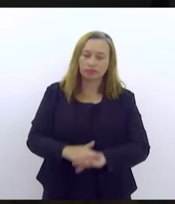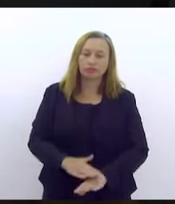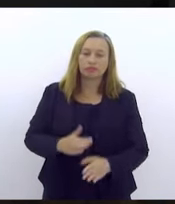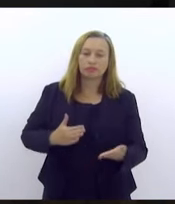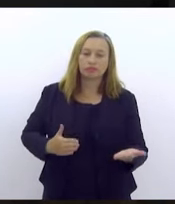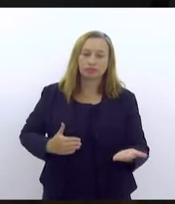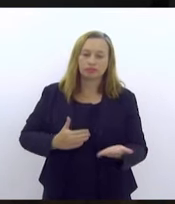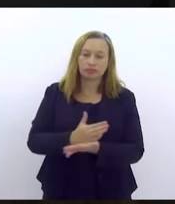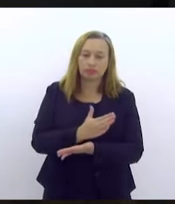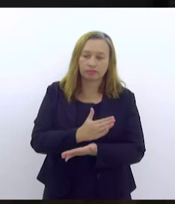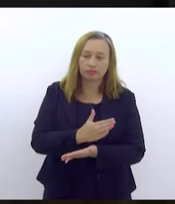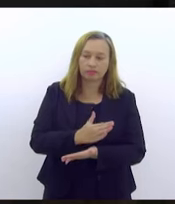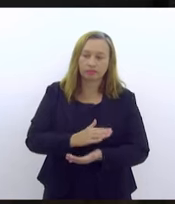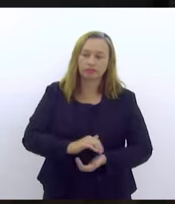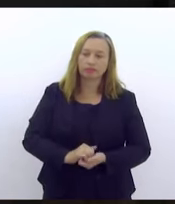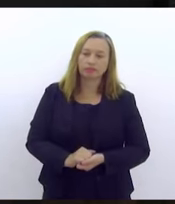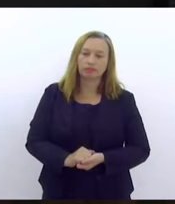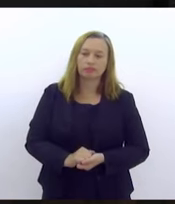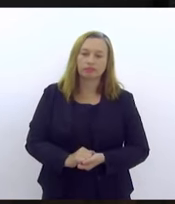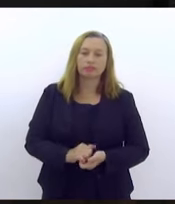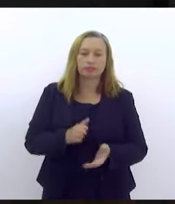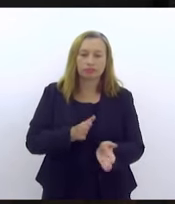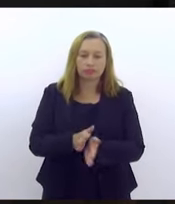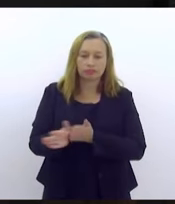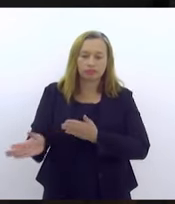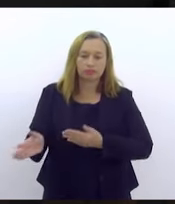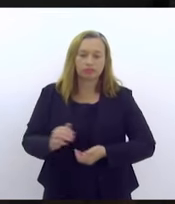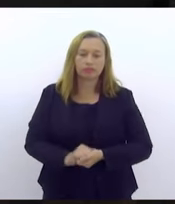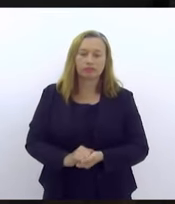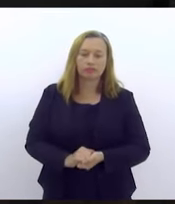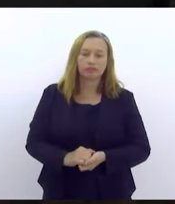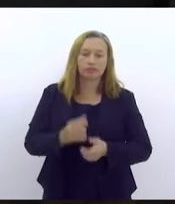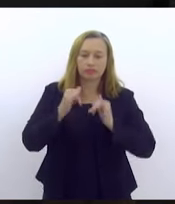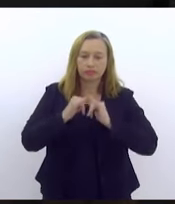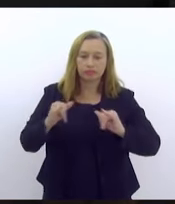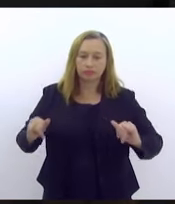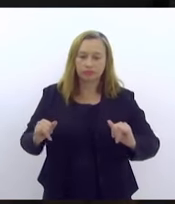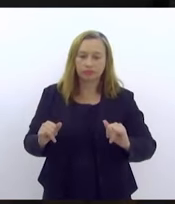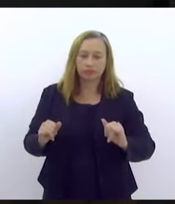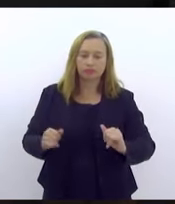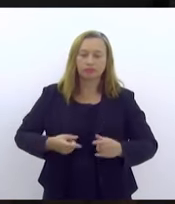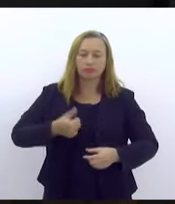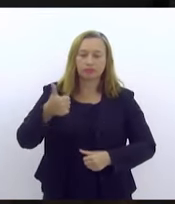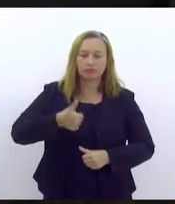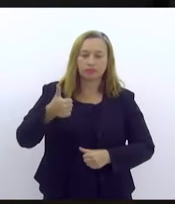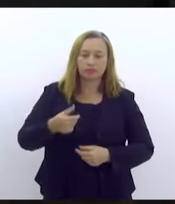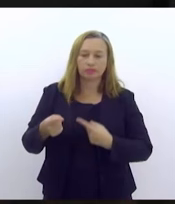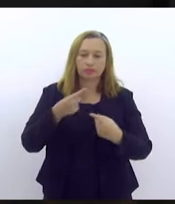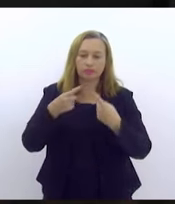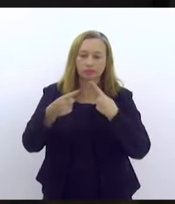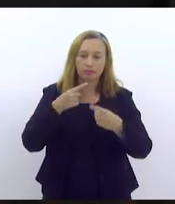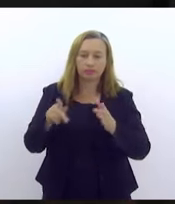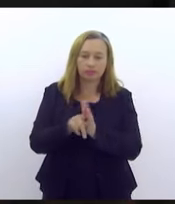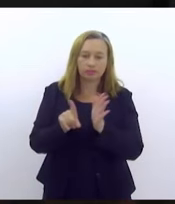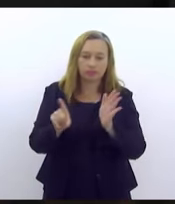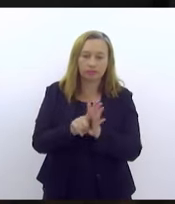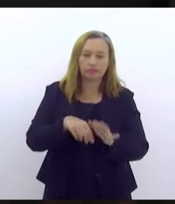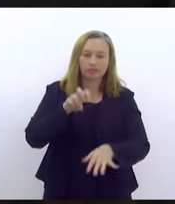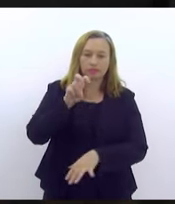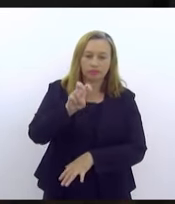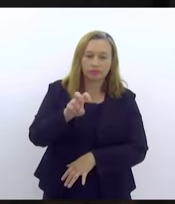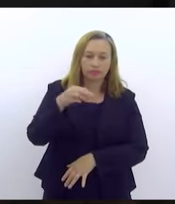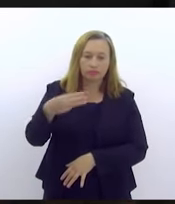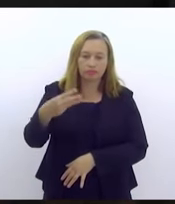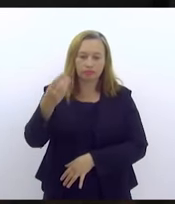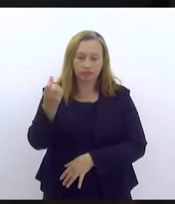permaneçam como estão. Aprovado, vai autógrafo. Anuncio, em primeira discussão, projeto de lei